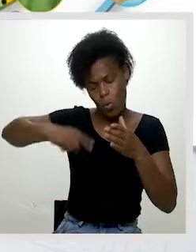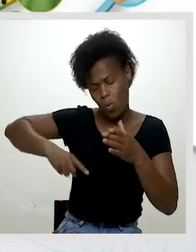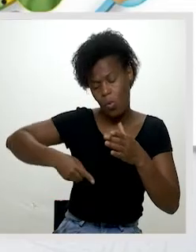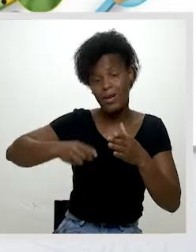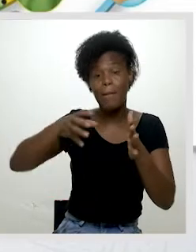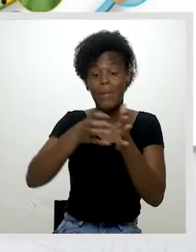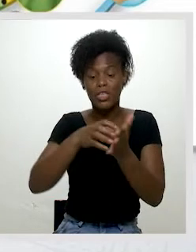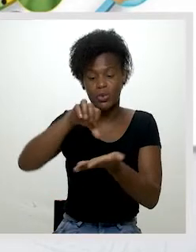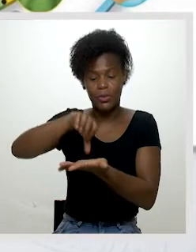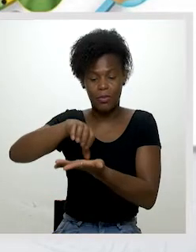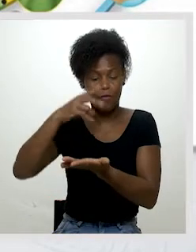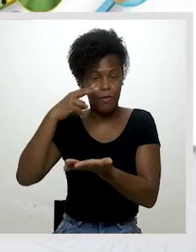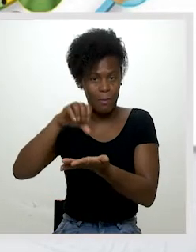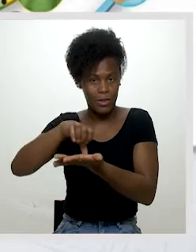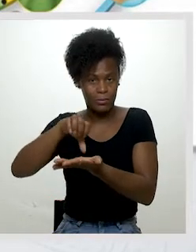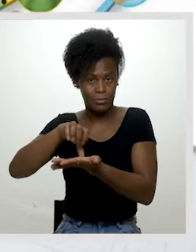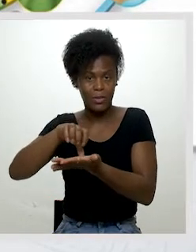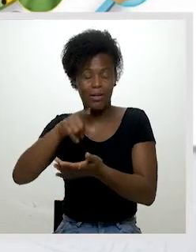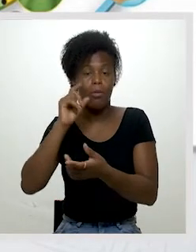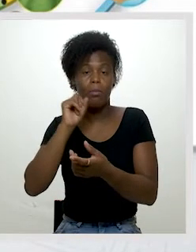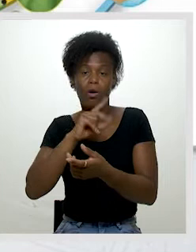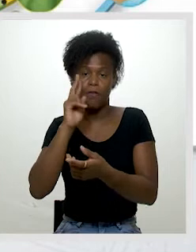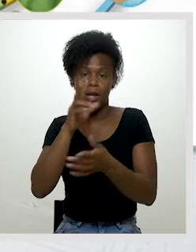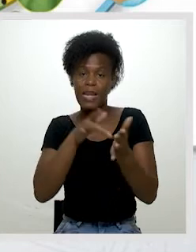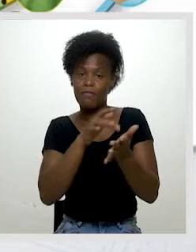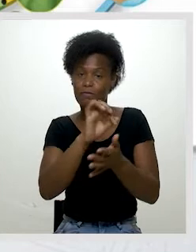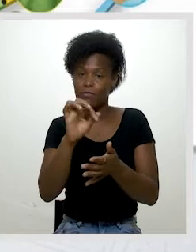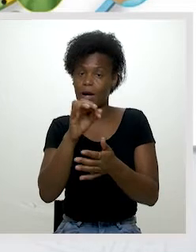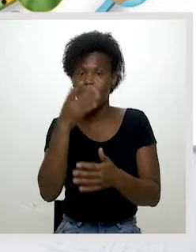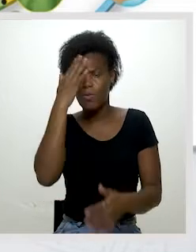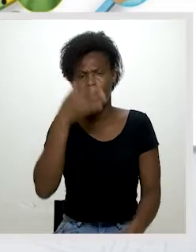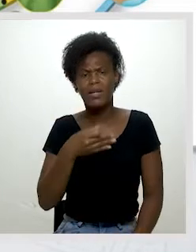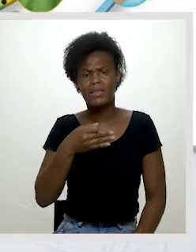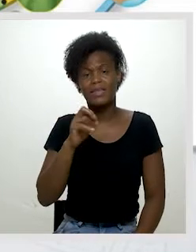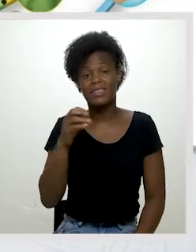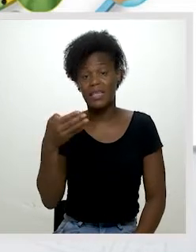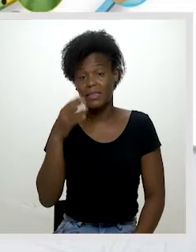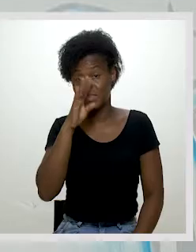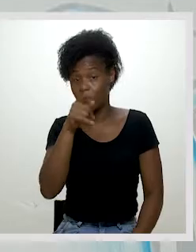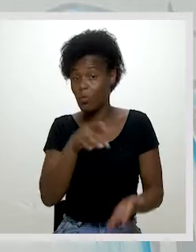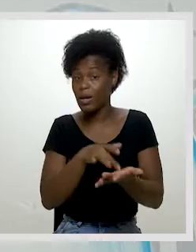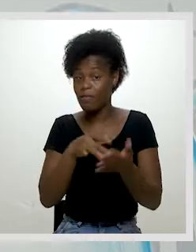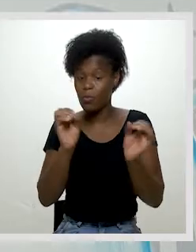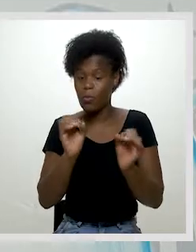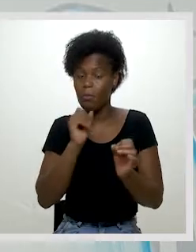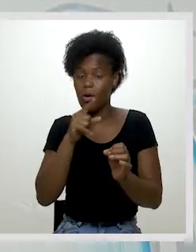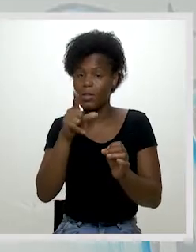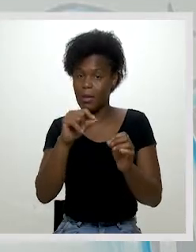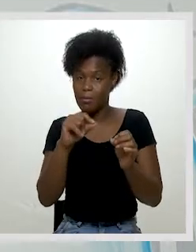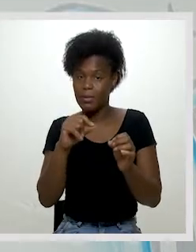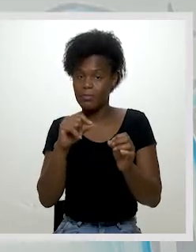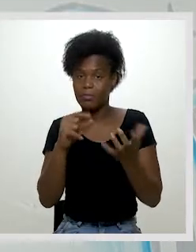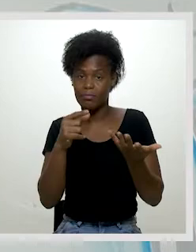da imagem que vocês têm lá. E podem acompanhar no vosso manual, na página 37. Quem não tiver manual pode também observar